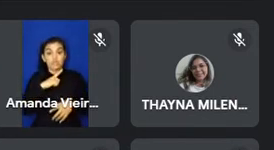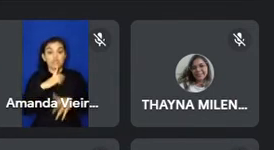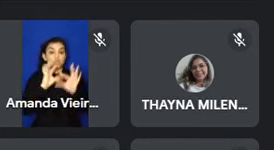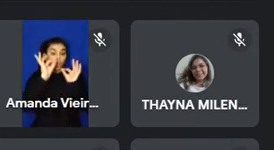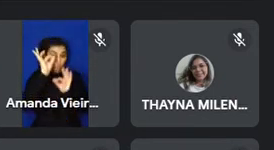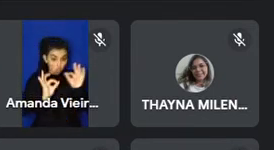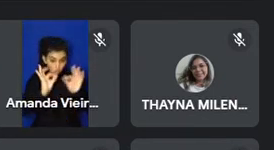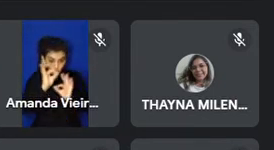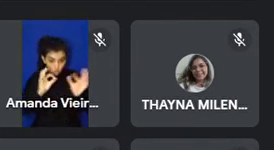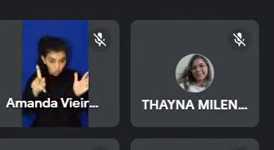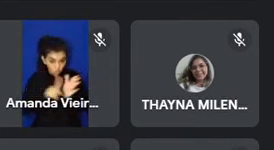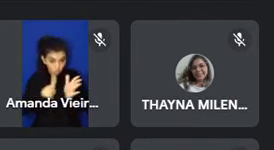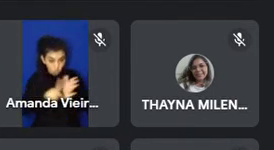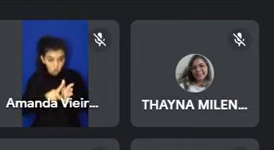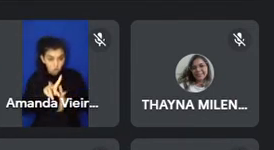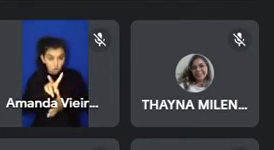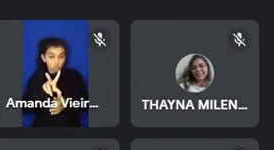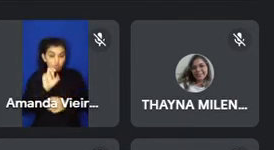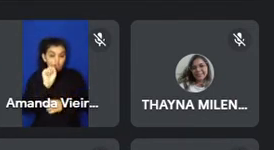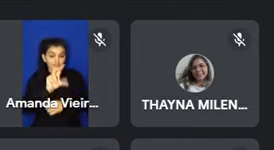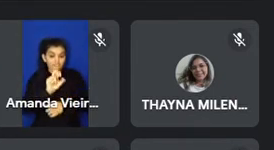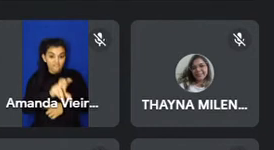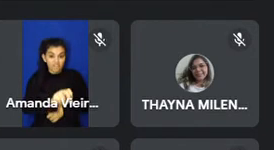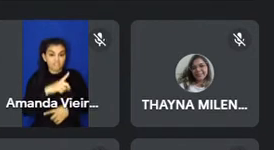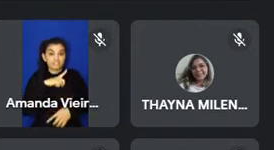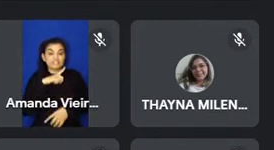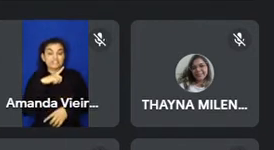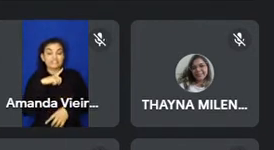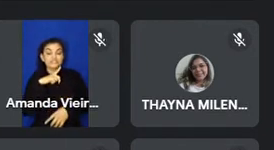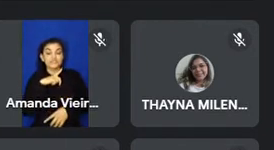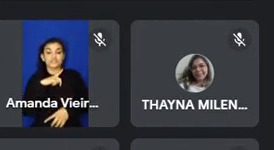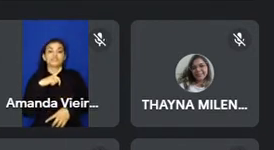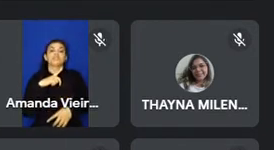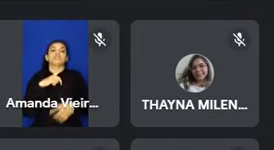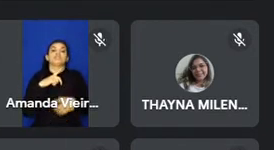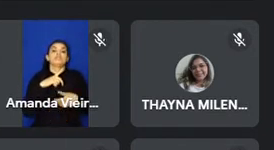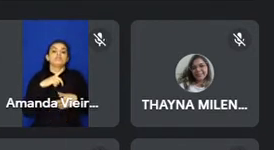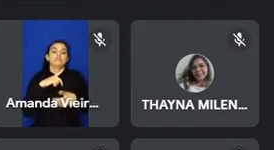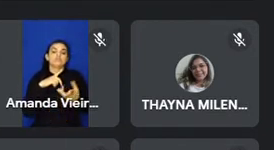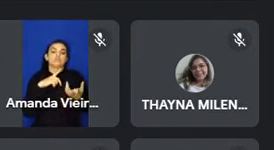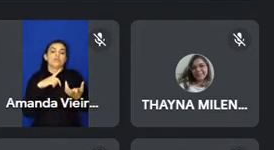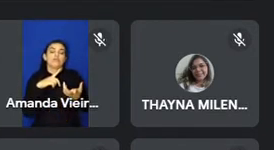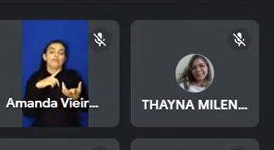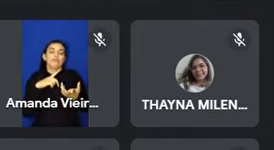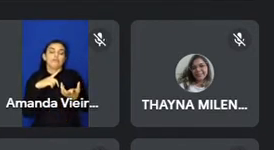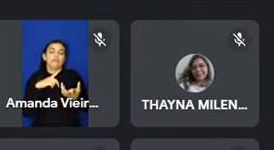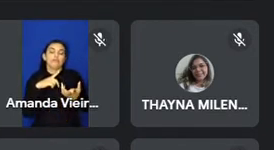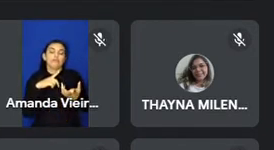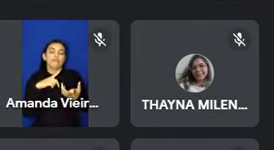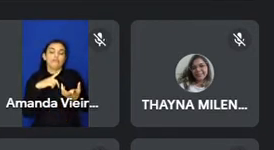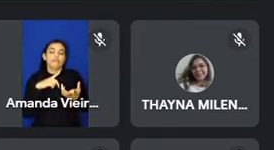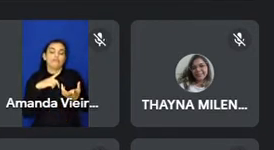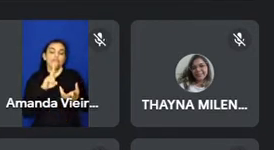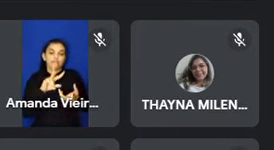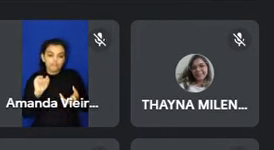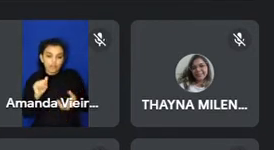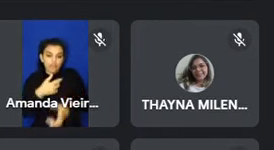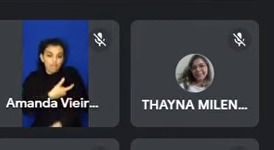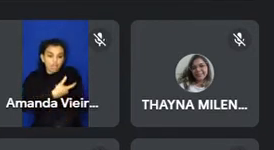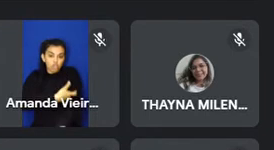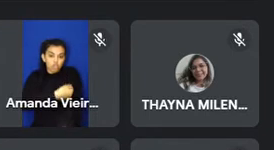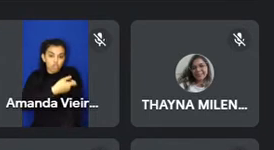veneno específico, e aí o indivíduo que foi picado, ele vai ter a aplicação desse soro com esses anticorpos, e esses anticorpos